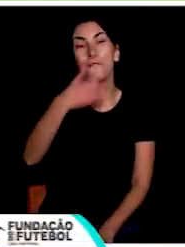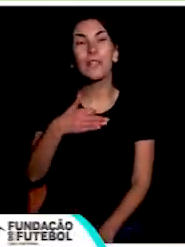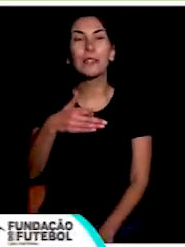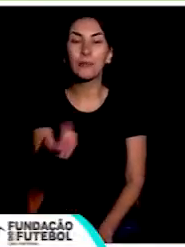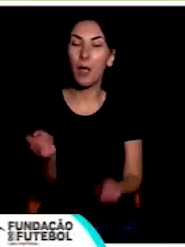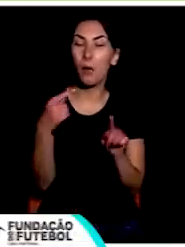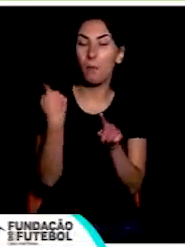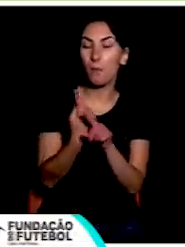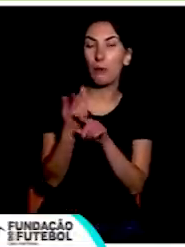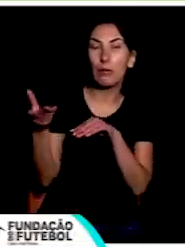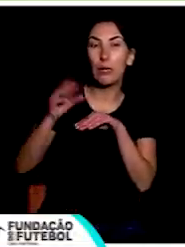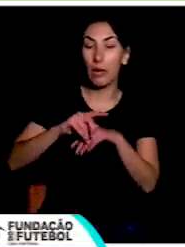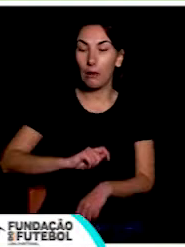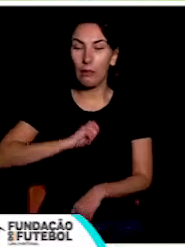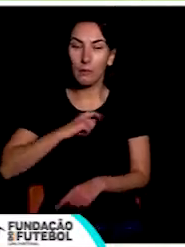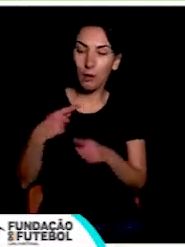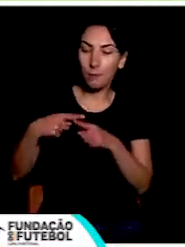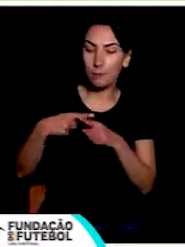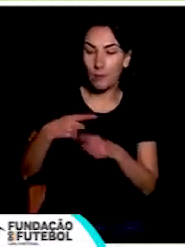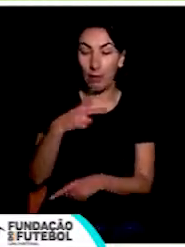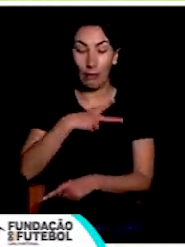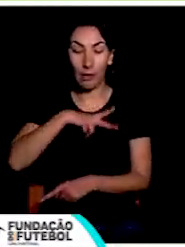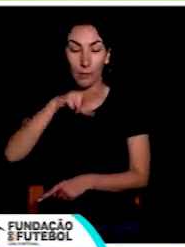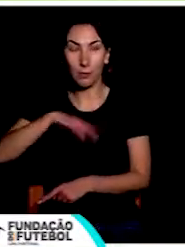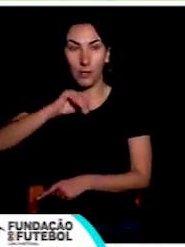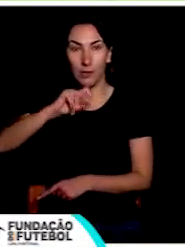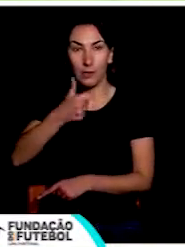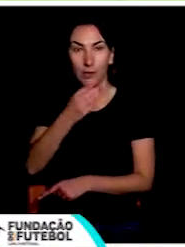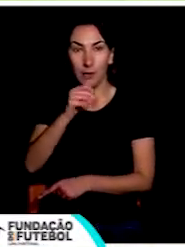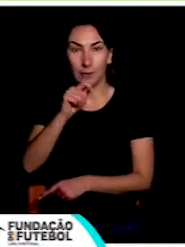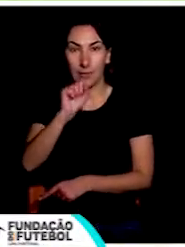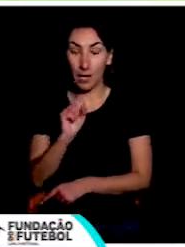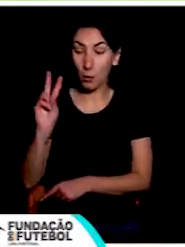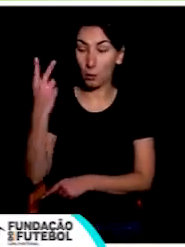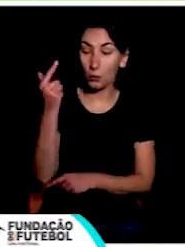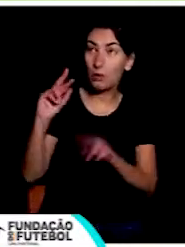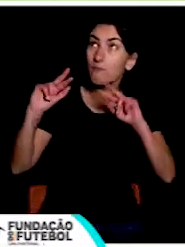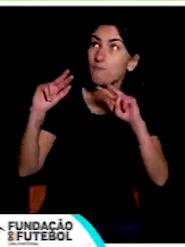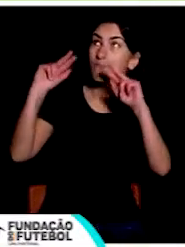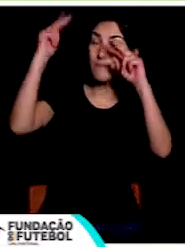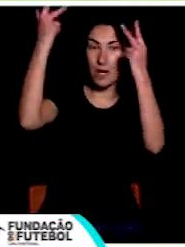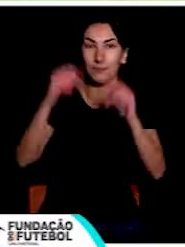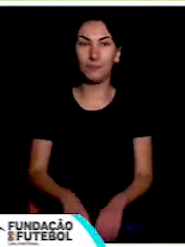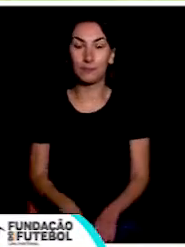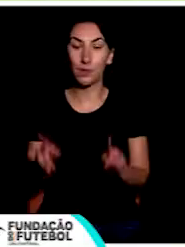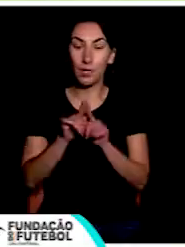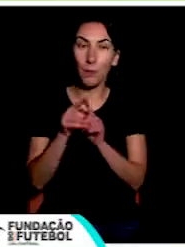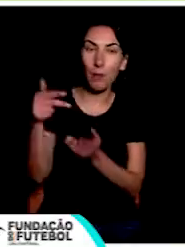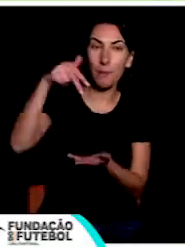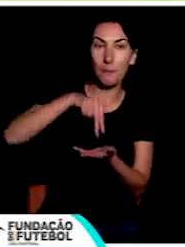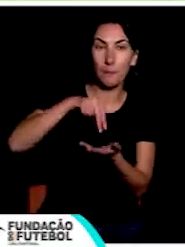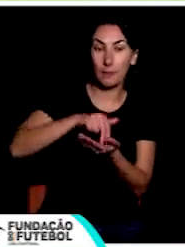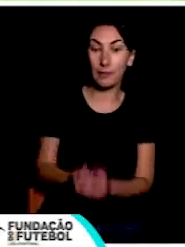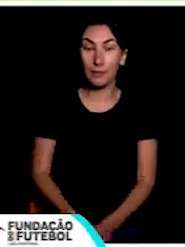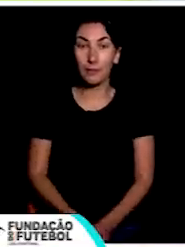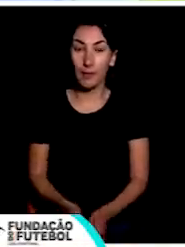Este fim de semana traz um fator extra de emoção e interesse na Liga Portugal Sabsega. Os dois primeiros classificados vão assegurar a presença na